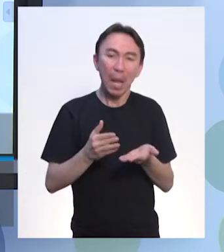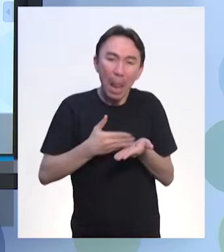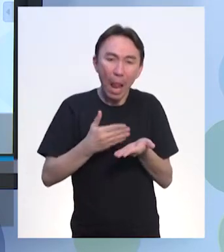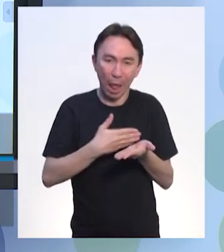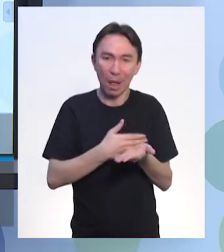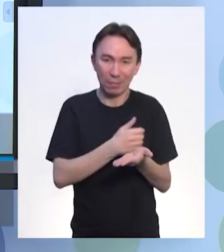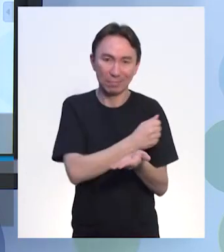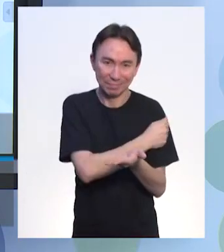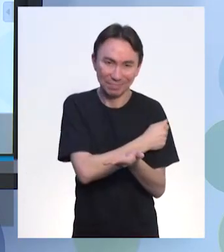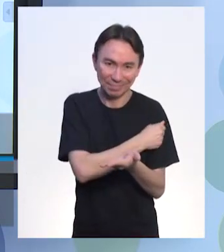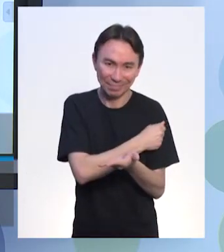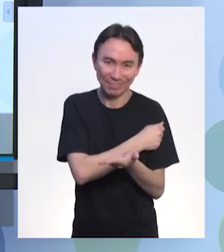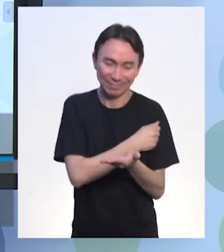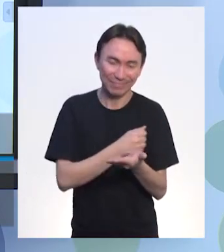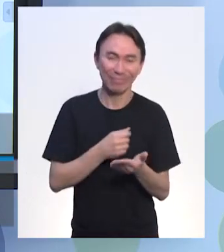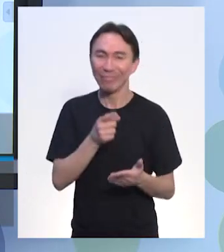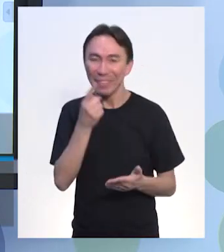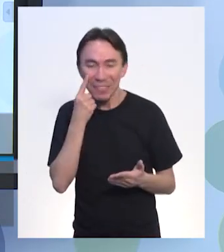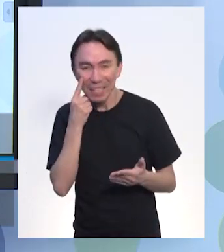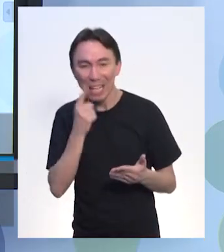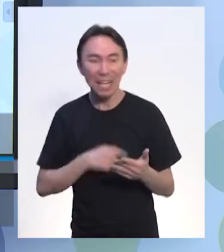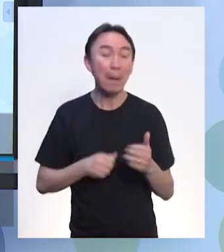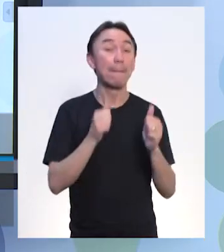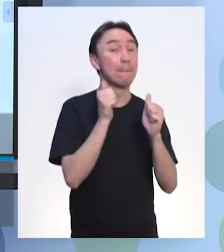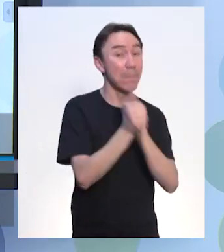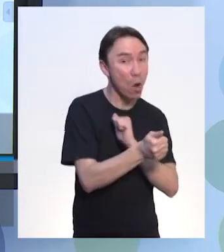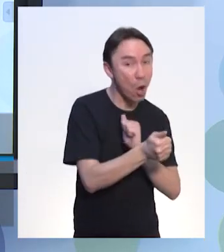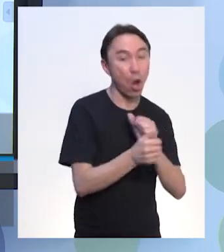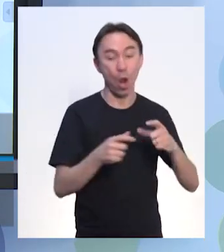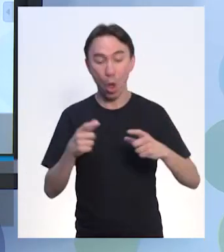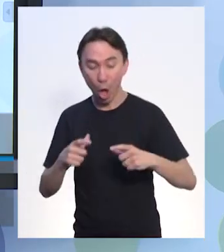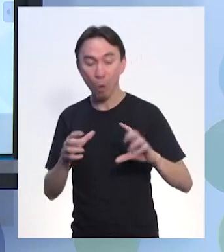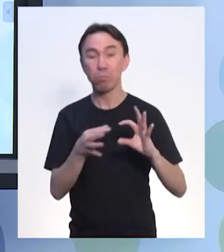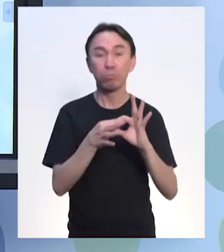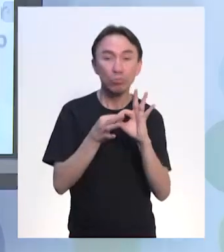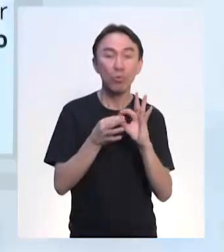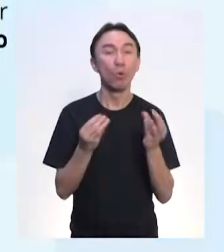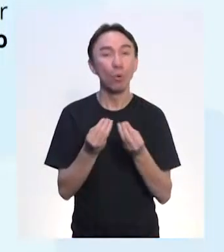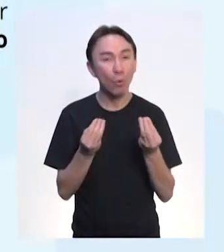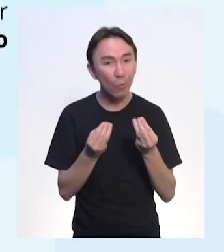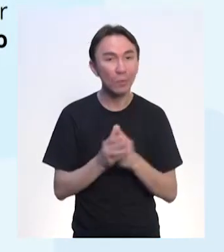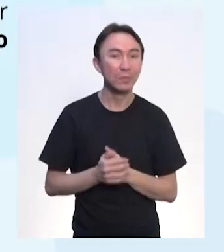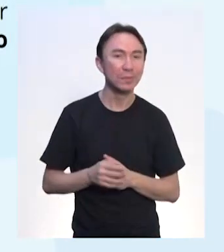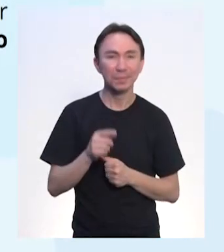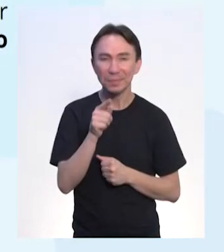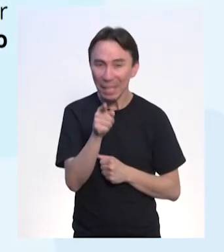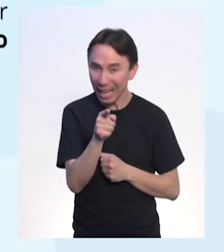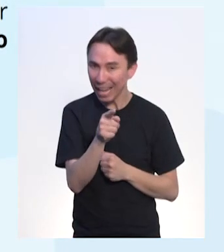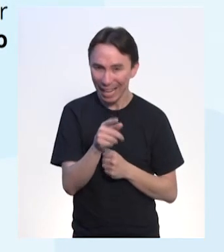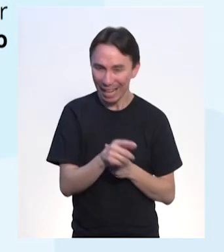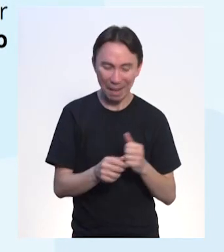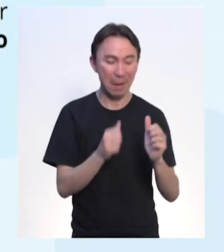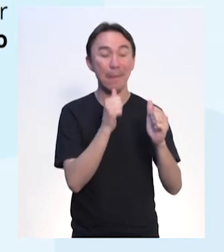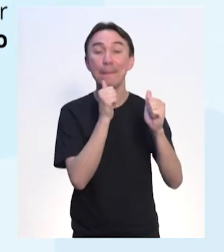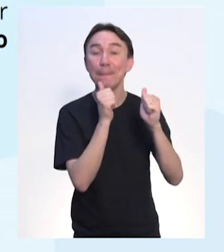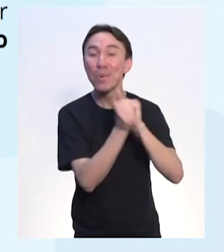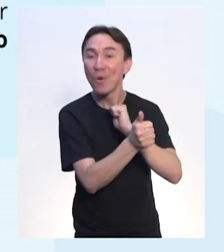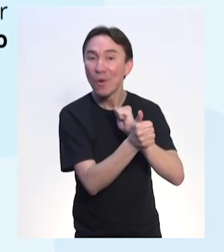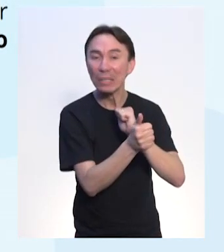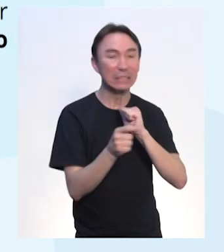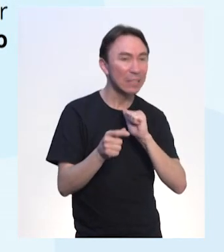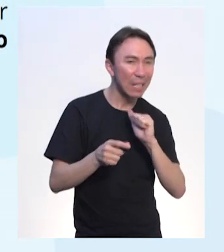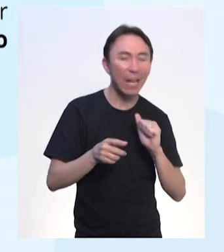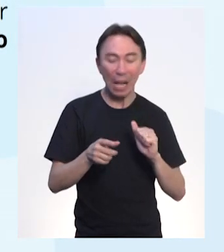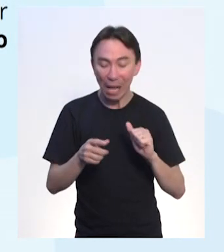um pouquinho essa questão de esportes e locais. Vamos lá. Conhecer as modalidades esportivas mais praticadas no